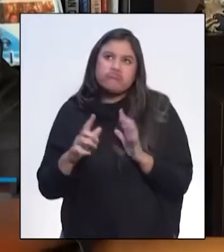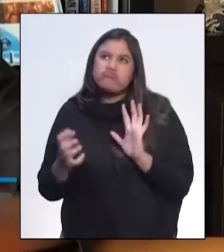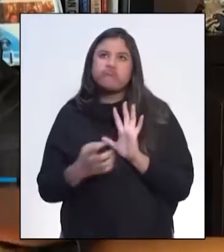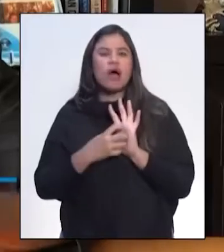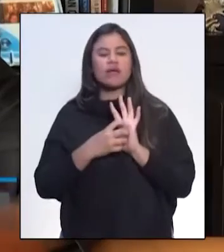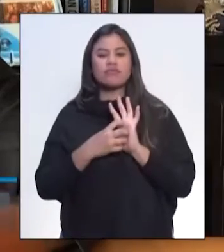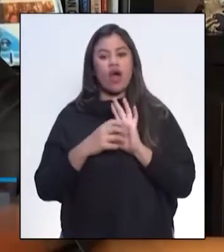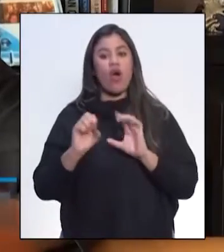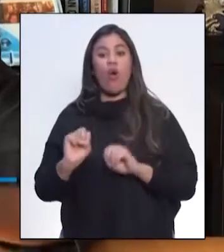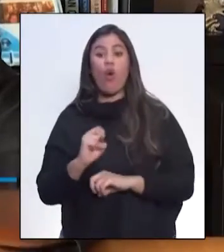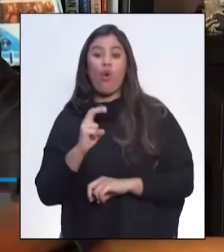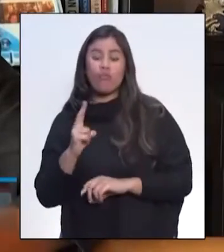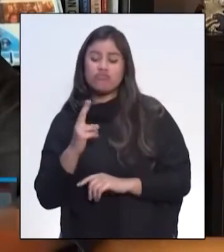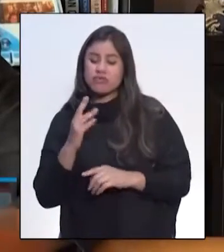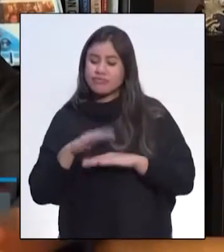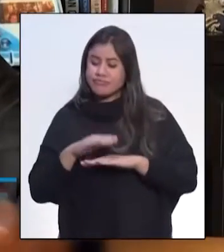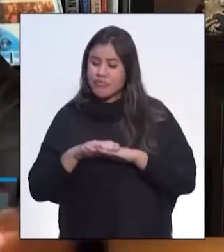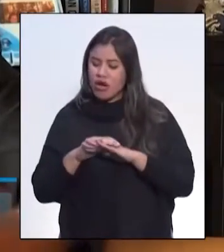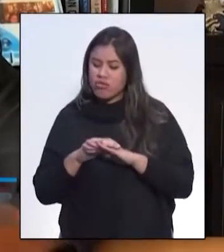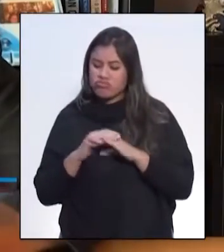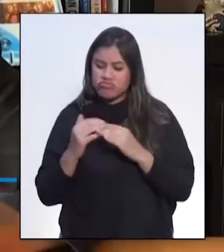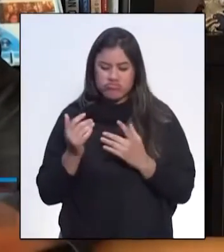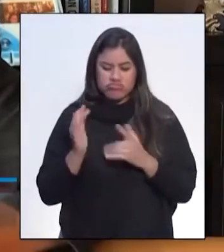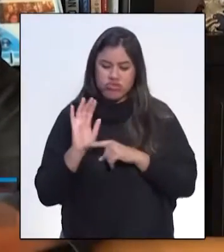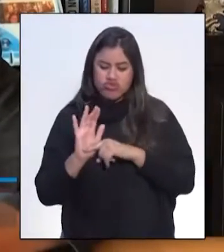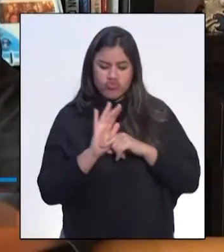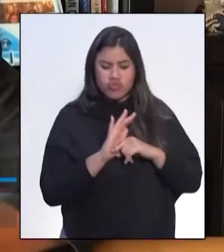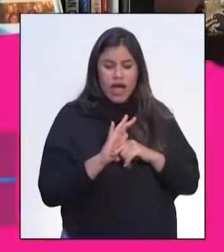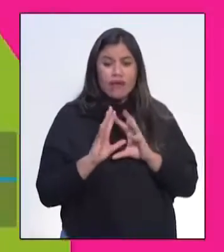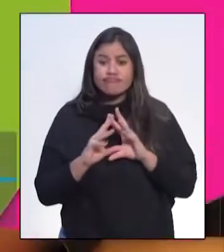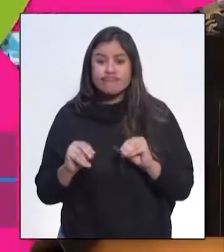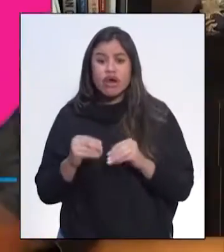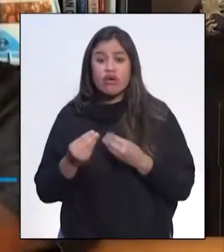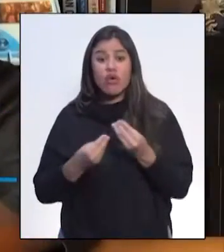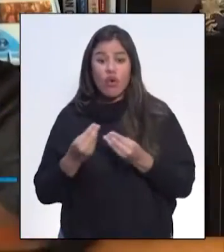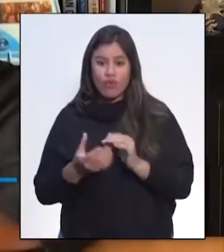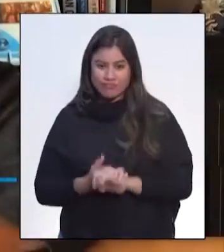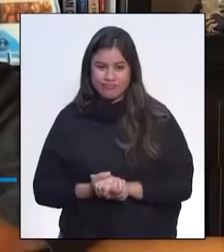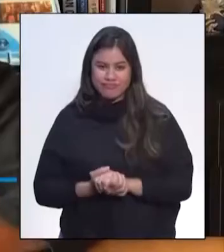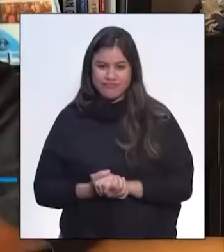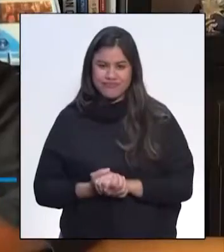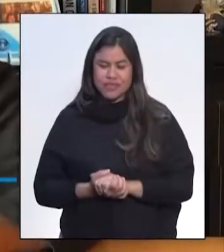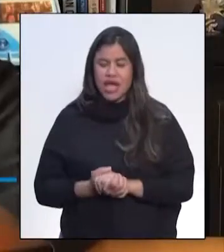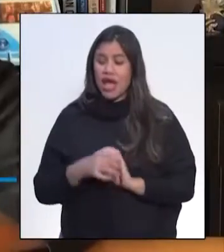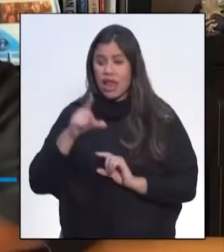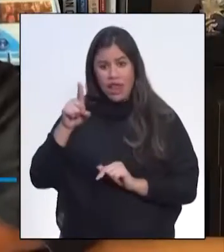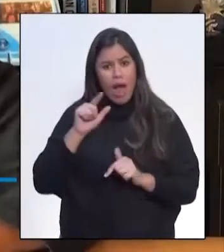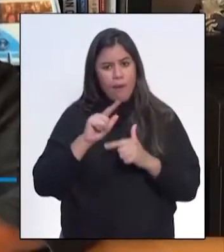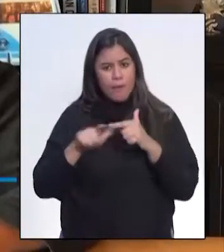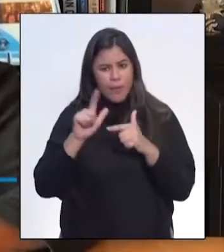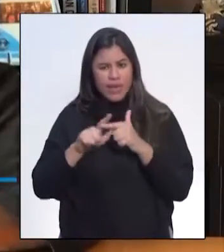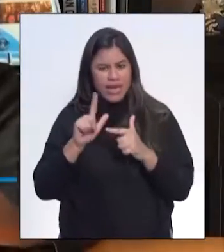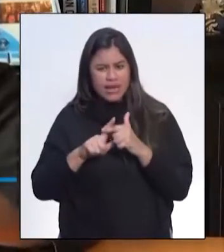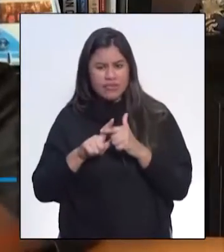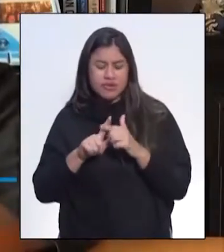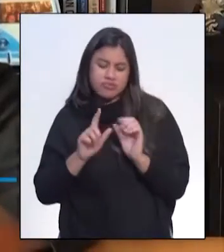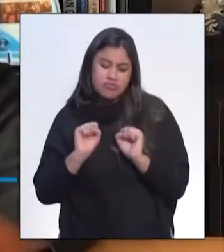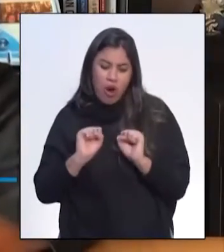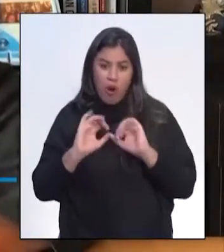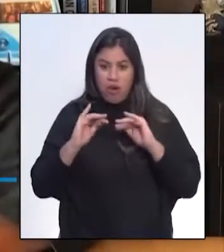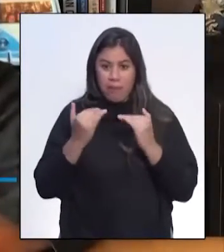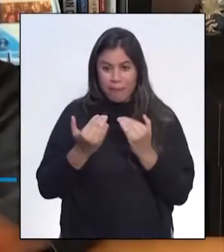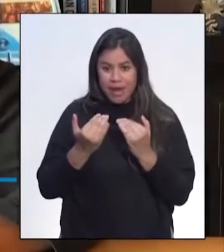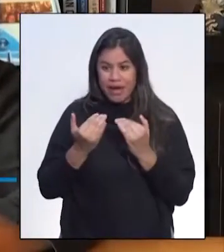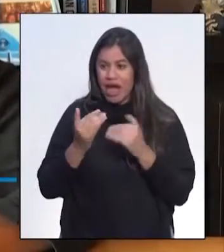e como vocês poderiam, de alguma forma, tentar solucioná-los. Será que esse problema poderia ser resolvido criando uma campanha